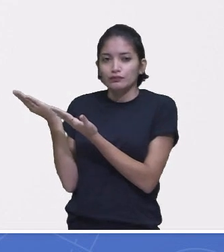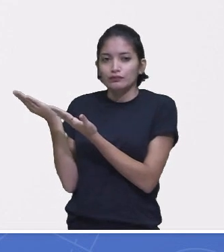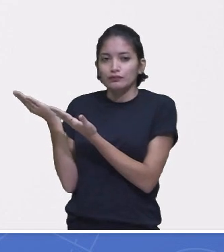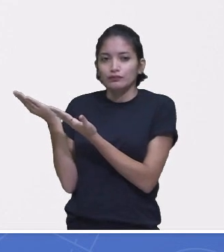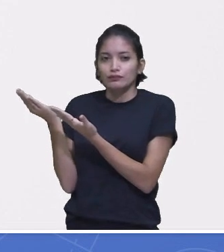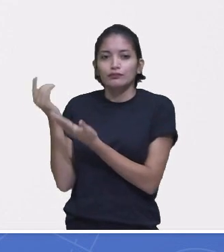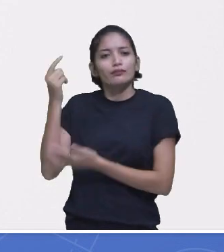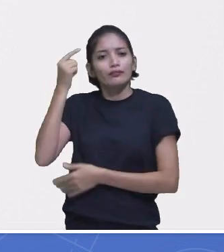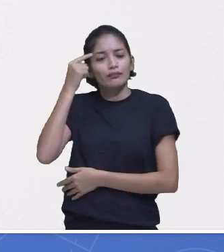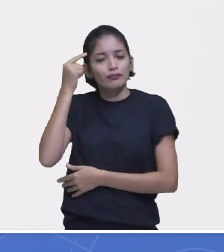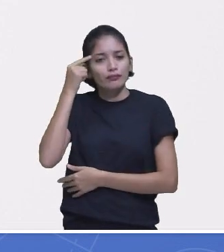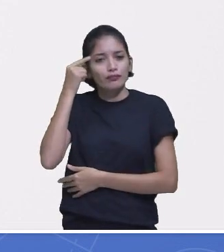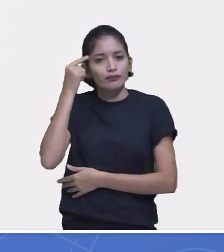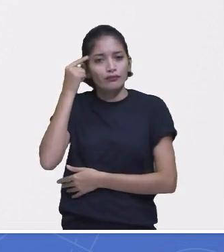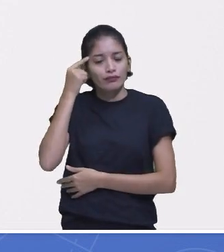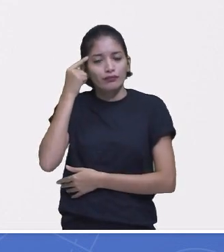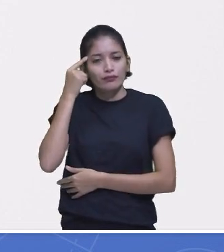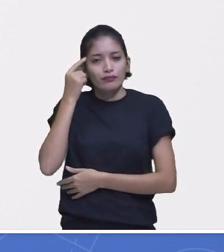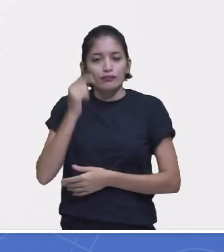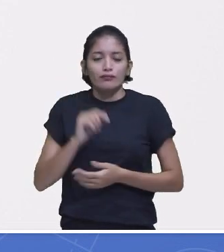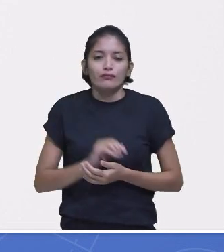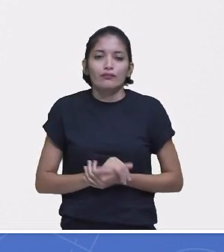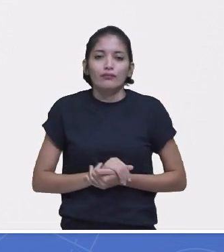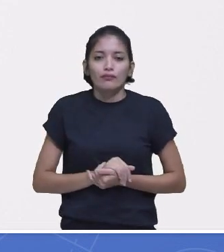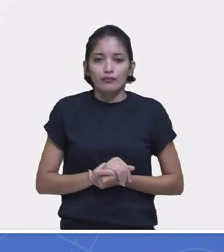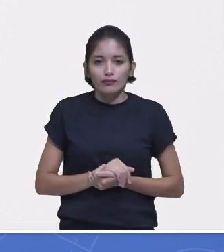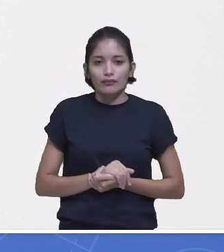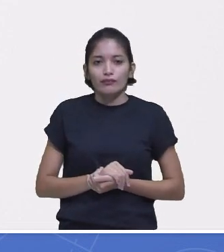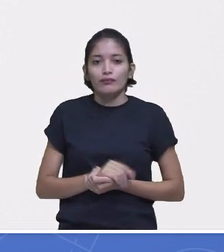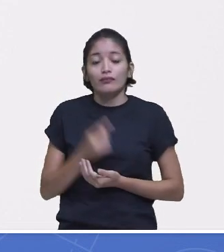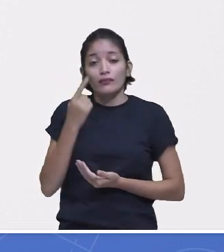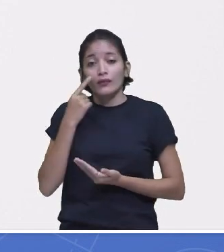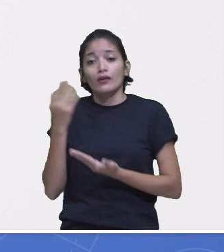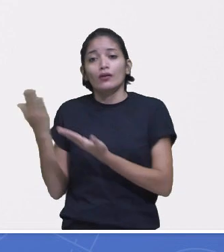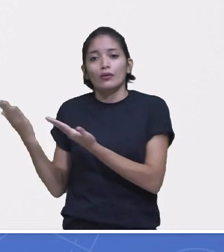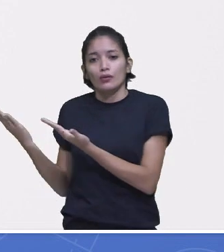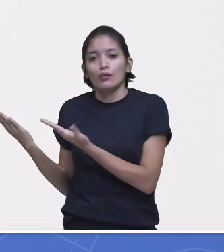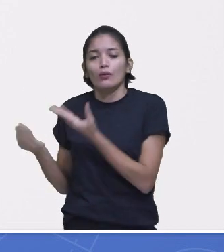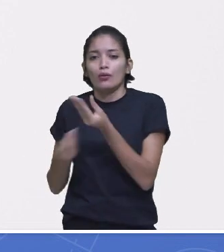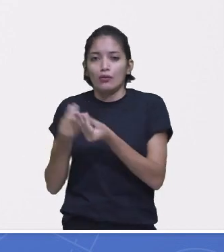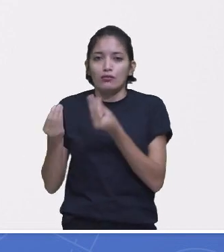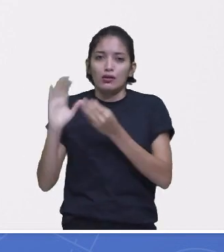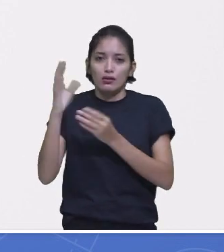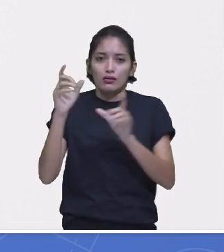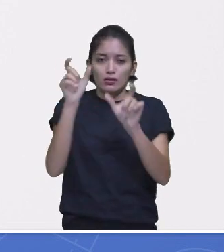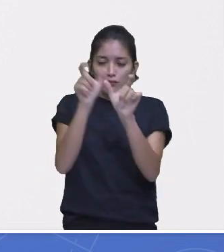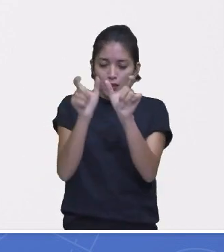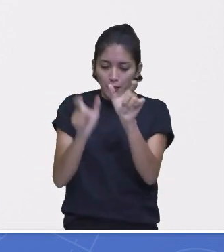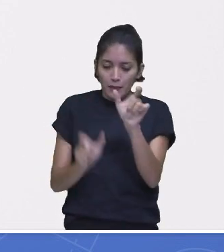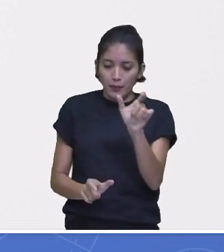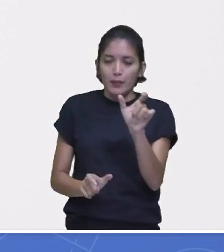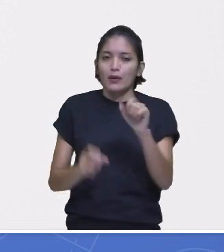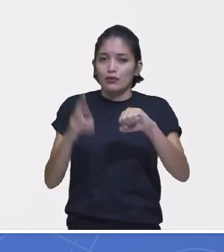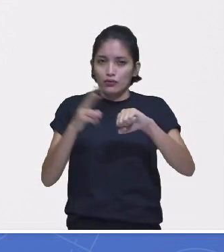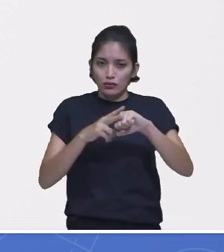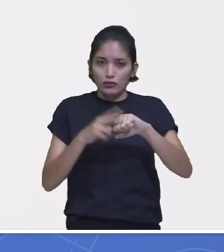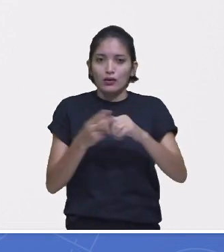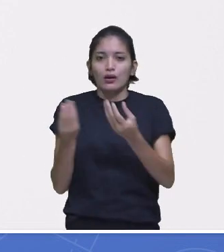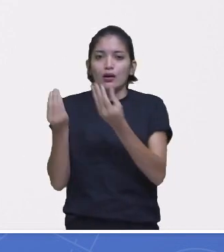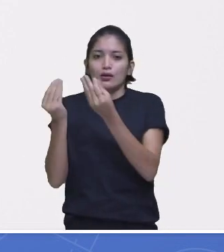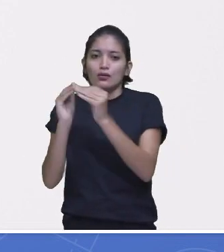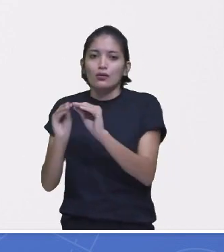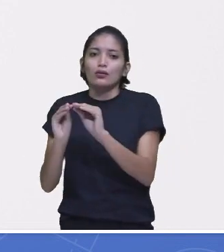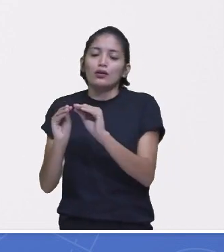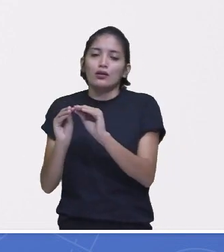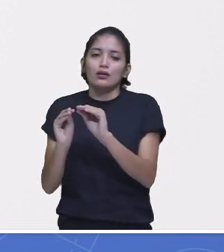Pensar. Vamos conjugar o pensar aqui. Eu penso, tu pensas, né? Você aí teve o acréscimo de quê? Para entender